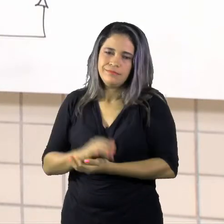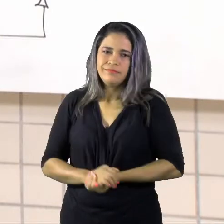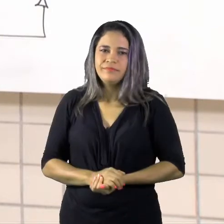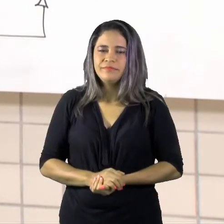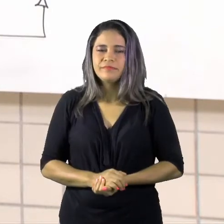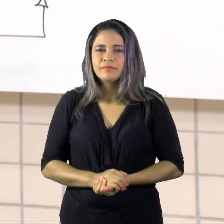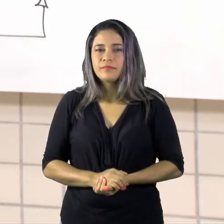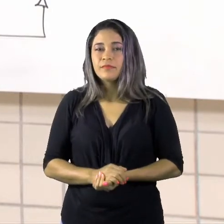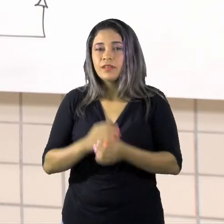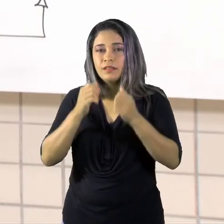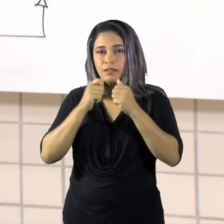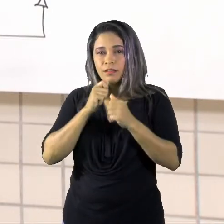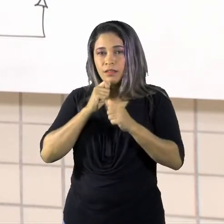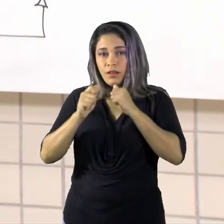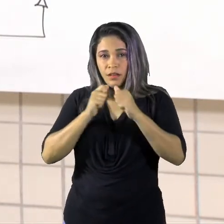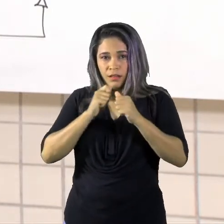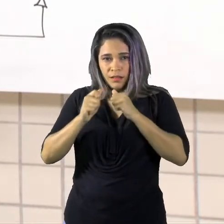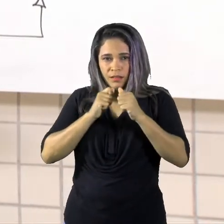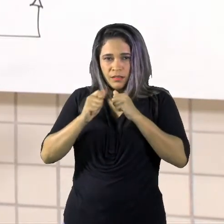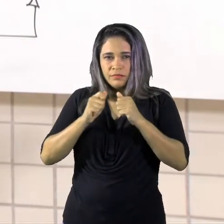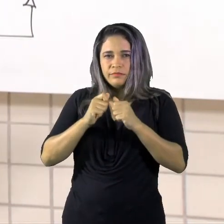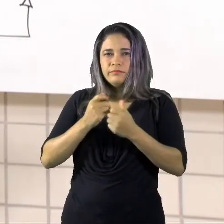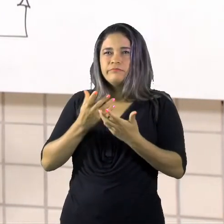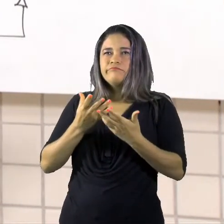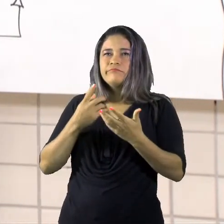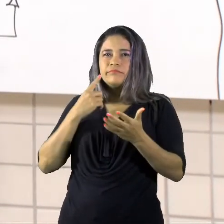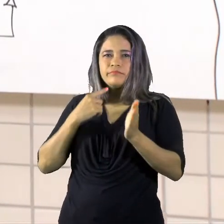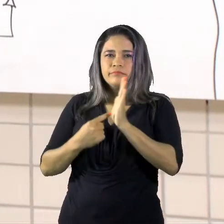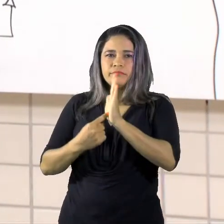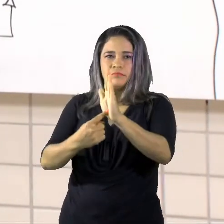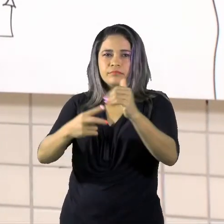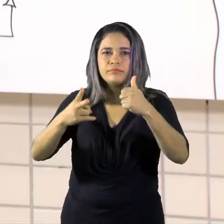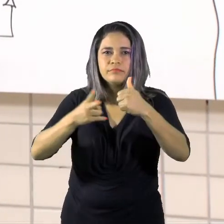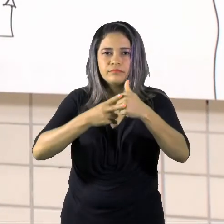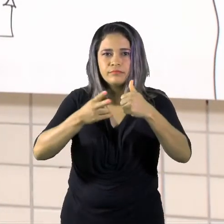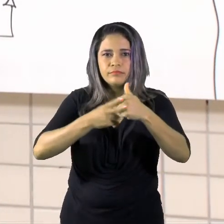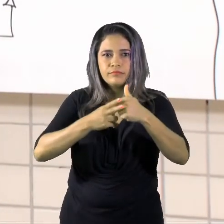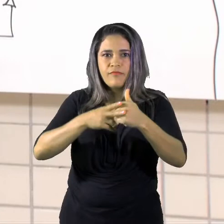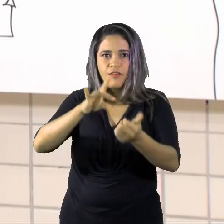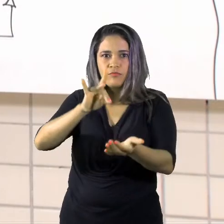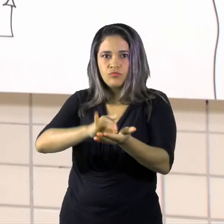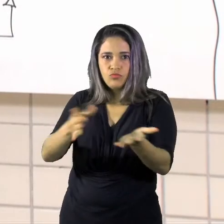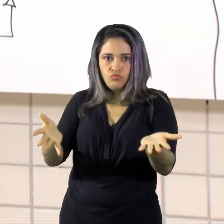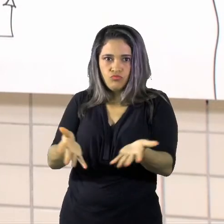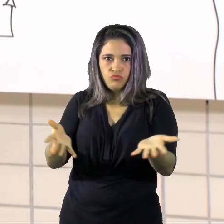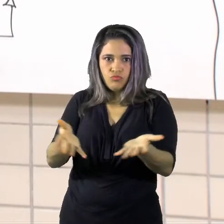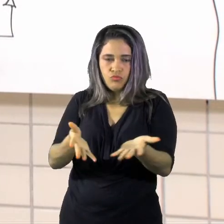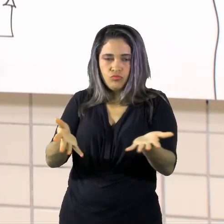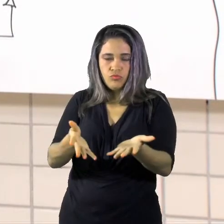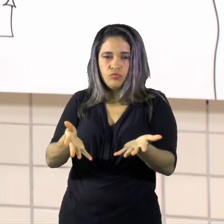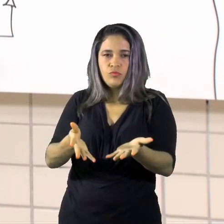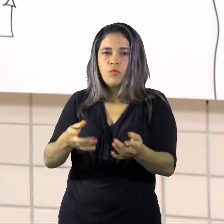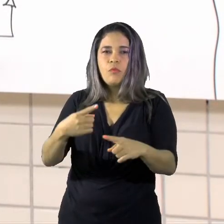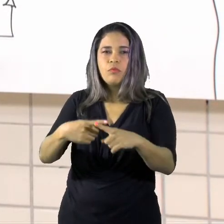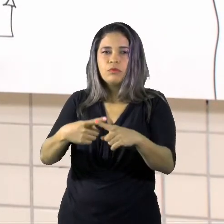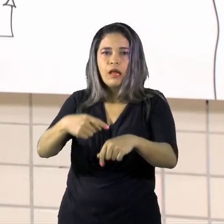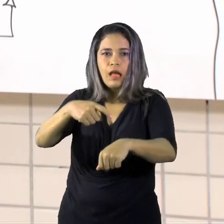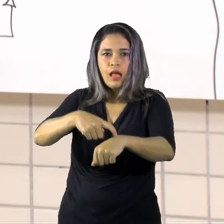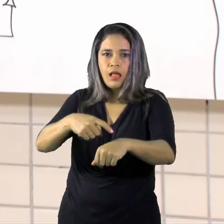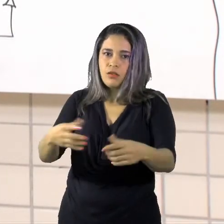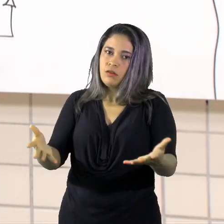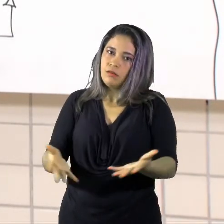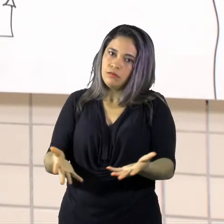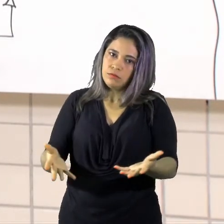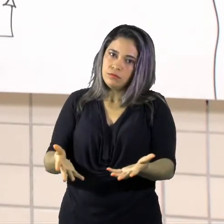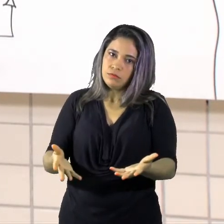Os jornalistas, os repórteres, eles empregaram o verbo no presente para dar atualidade à notícia, para